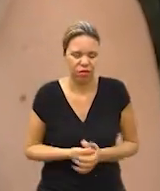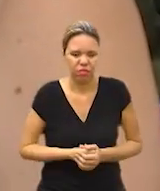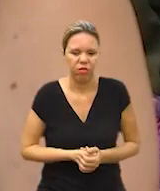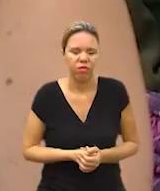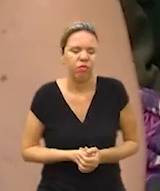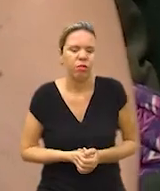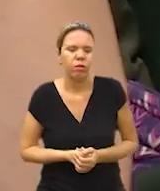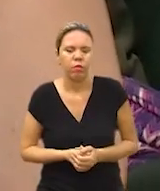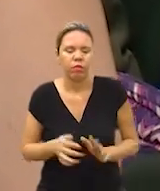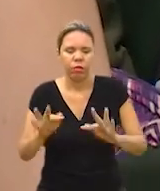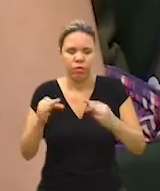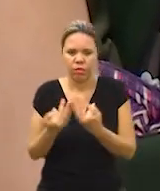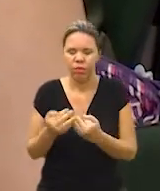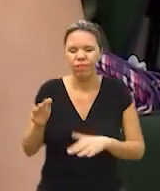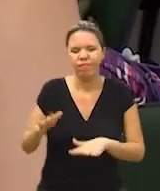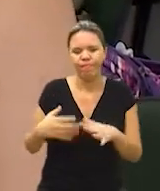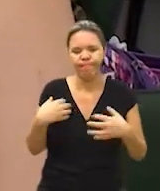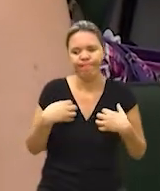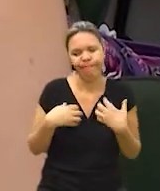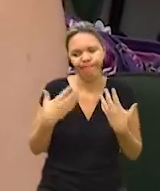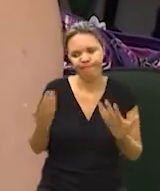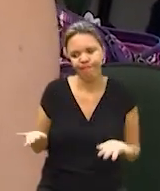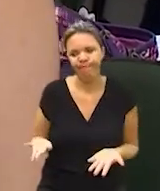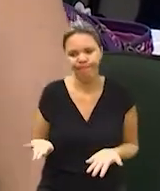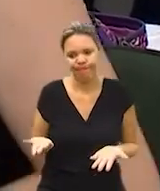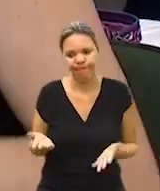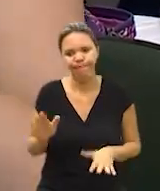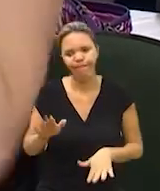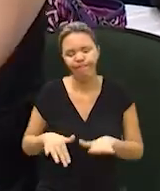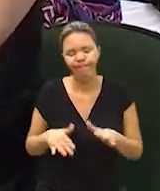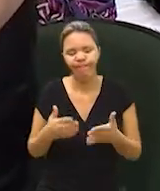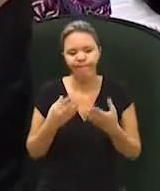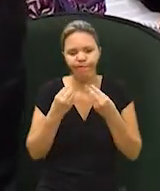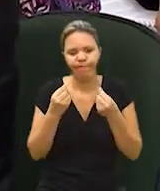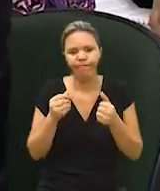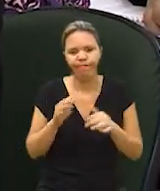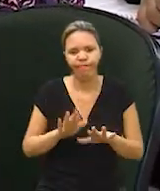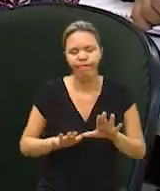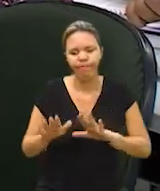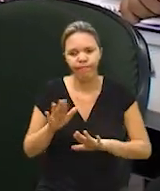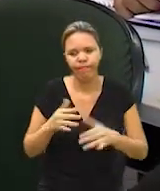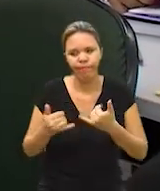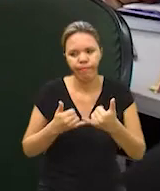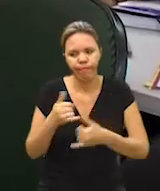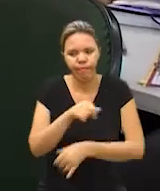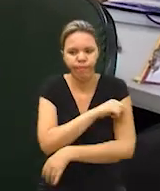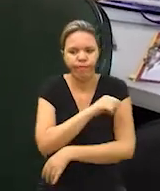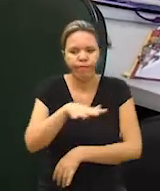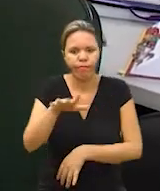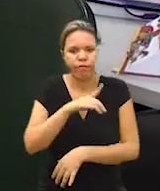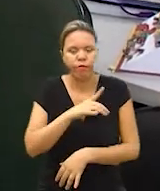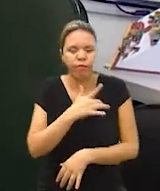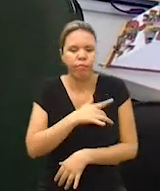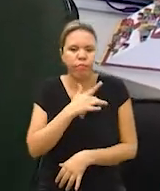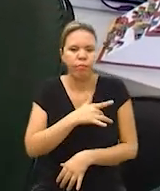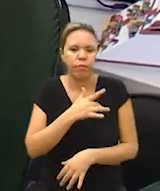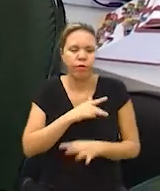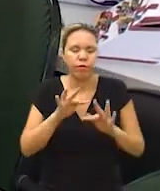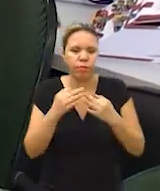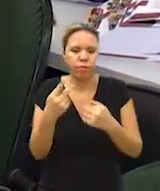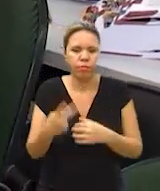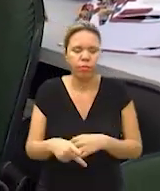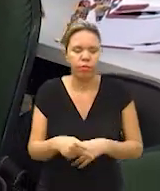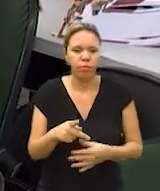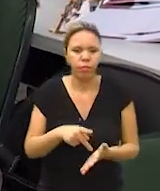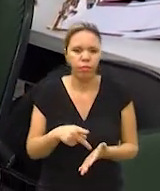Isso. Então a família fica numa situação assim, muito delicada. Eu brinco com os alunos, né, assim, que eu tenho dó da família deles,